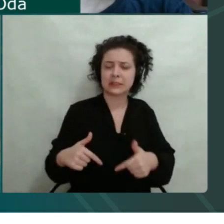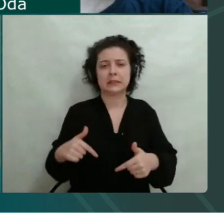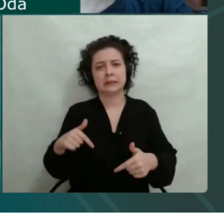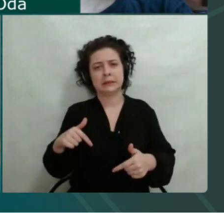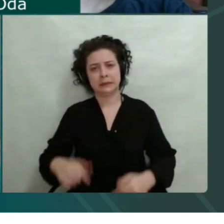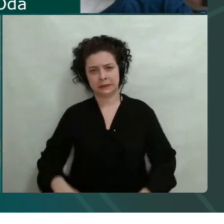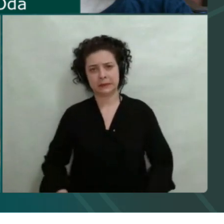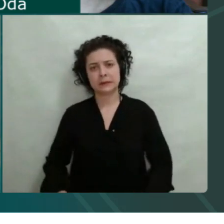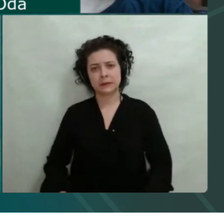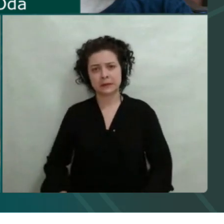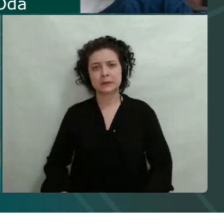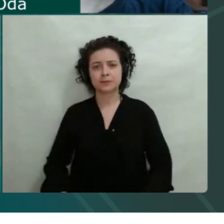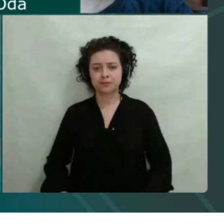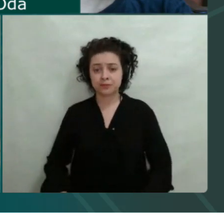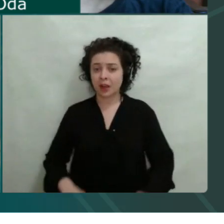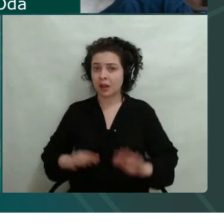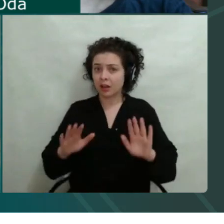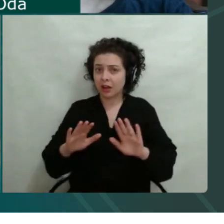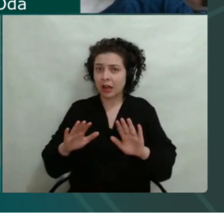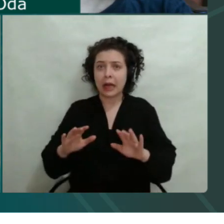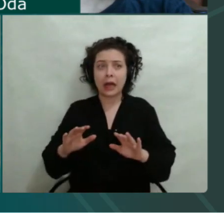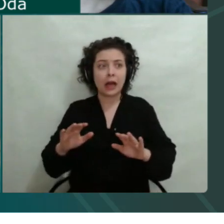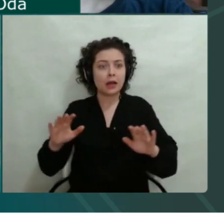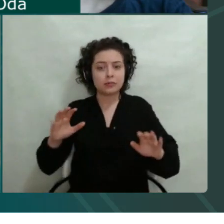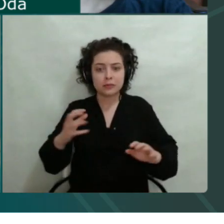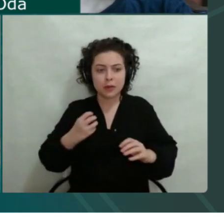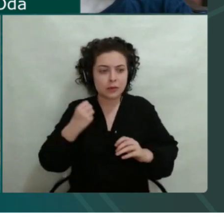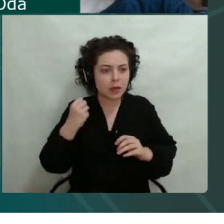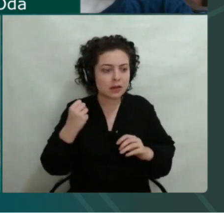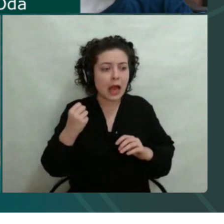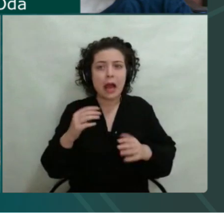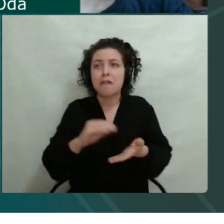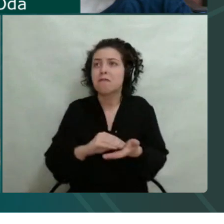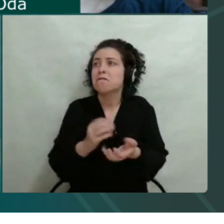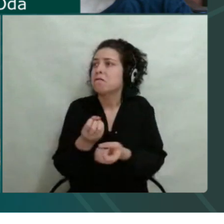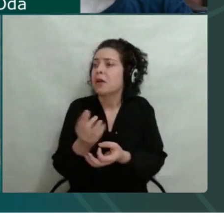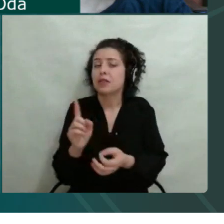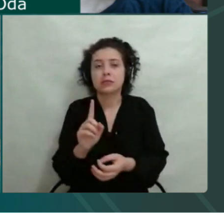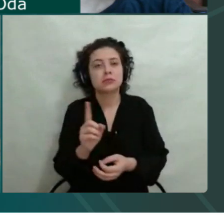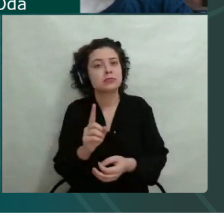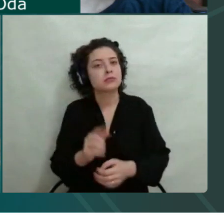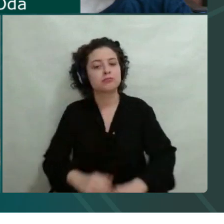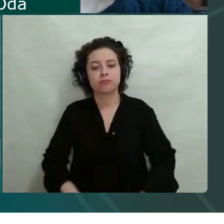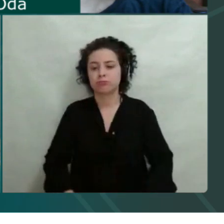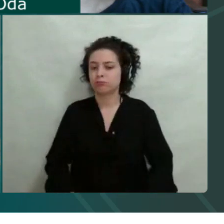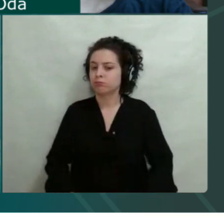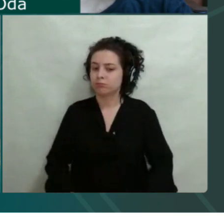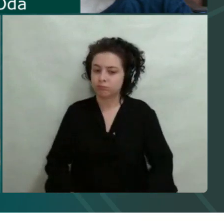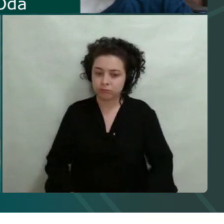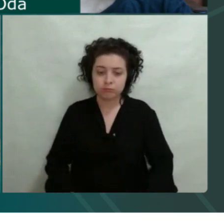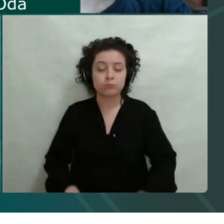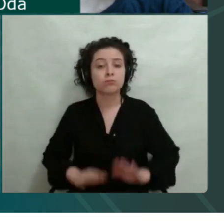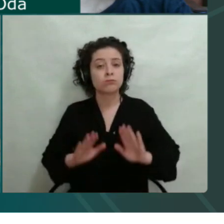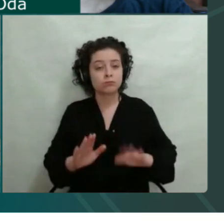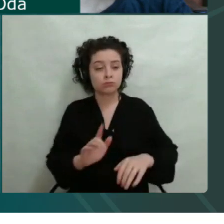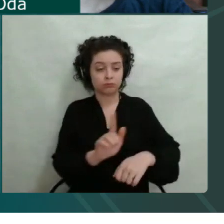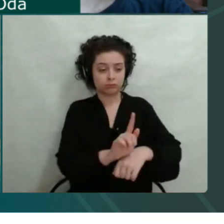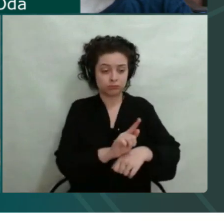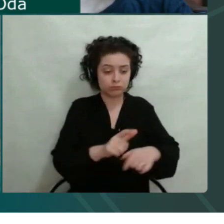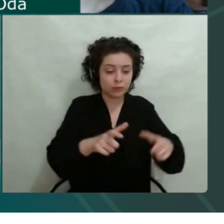E não foi por necessidade de informação e de solicitação, seja com gestor local, seja